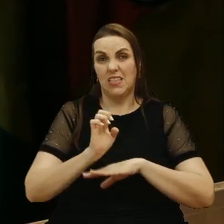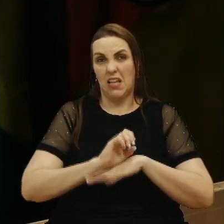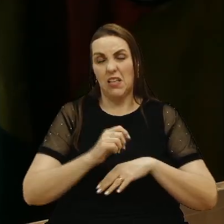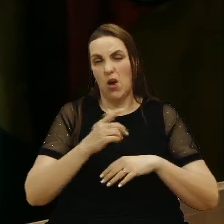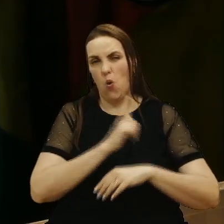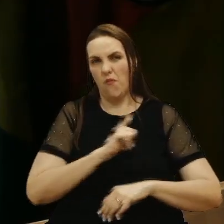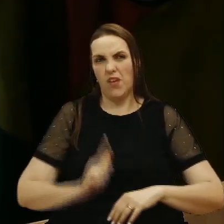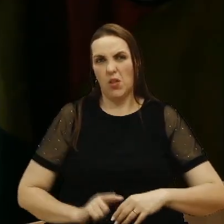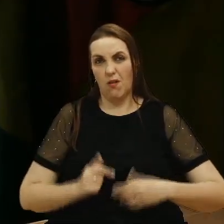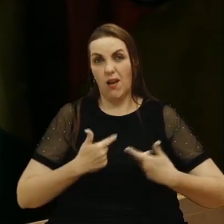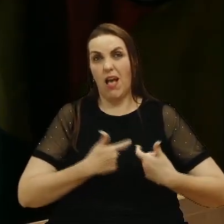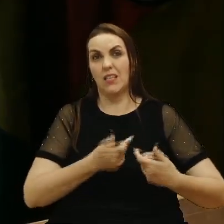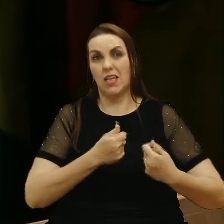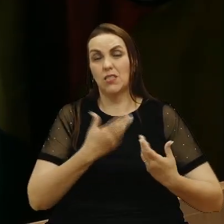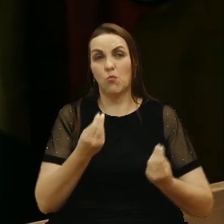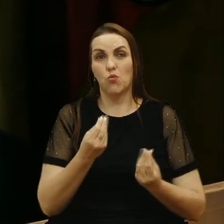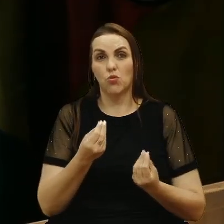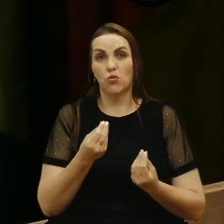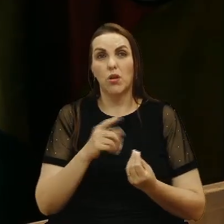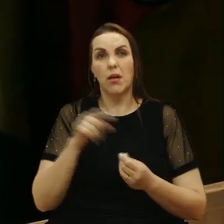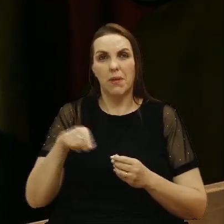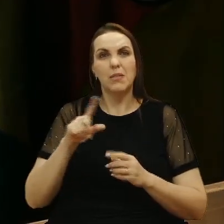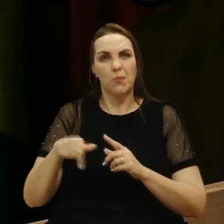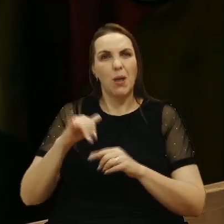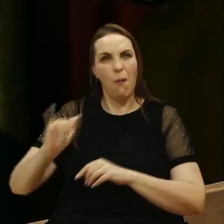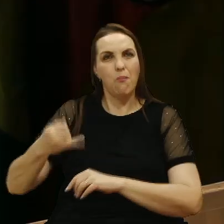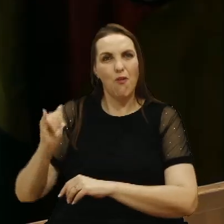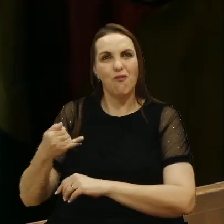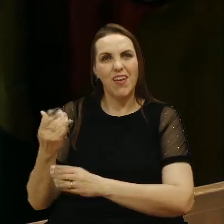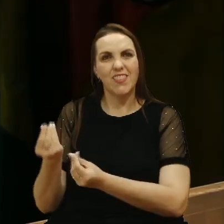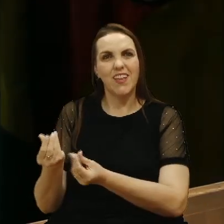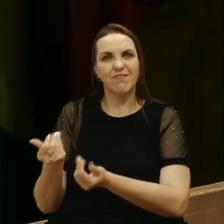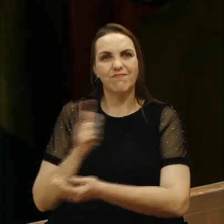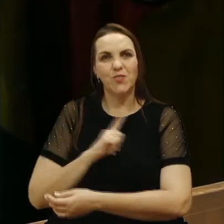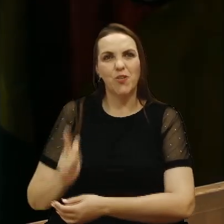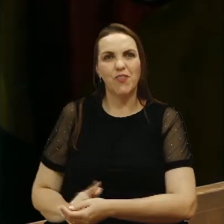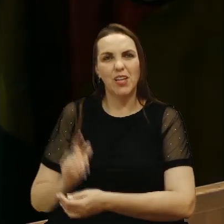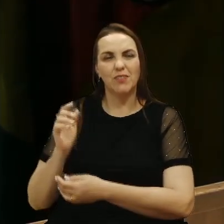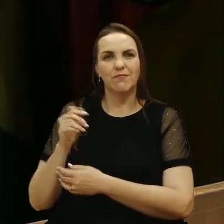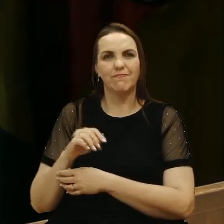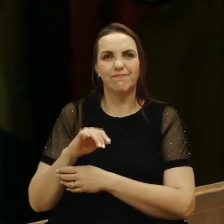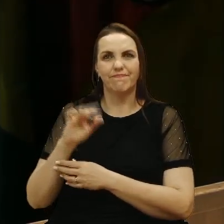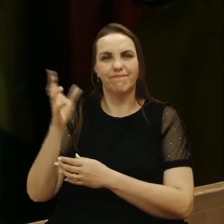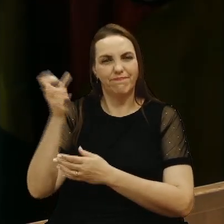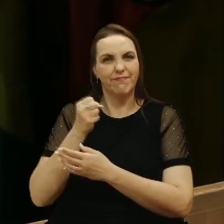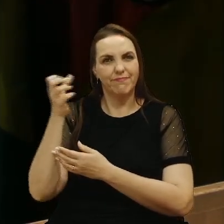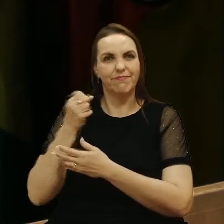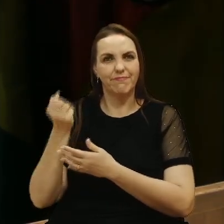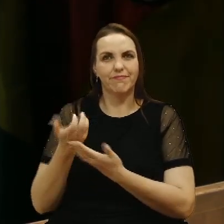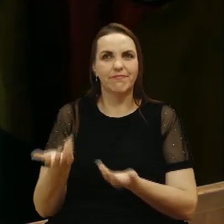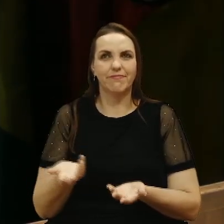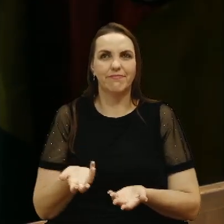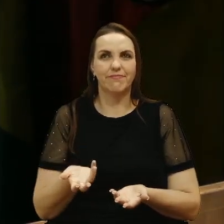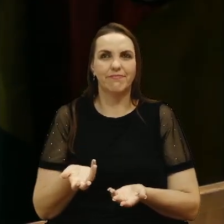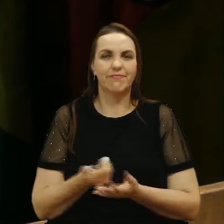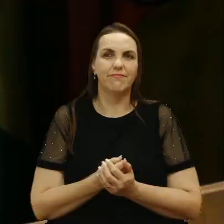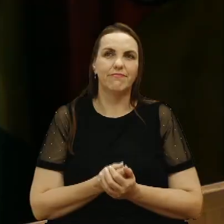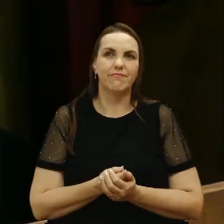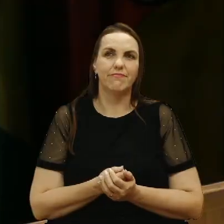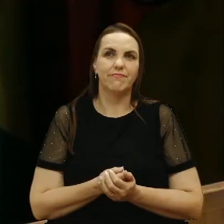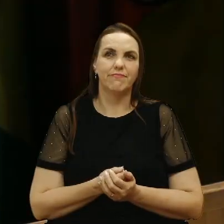mamam. Isso me incomoda muito, vereadora Marisol. E eu gostaria de relatar